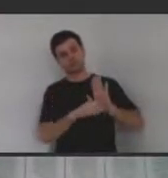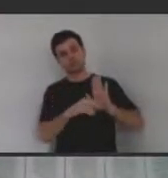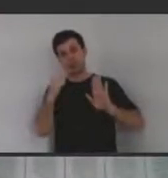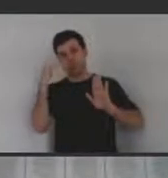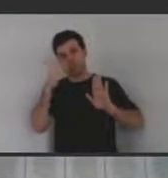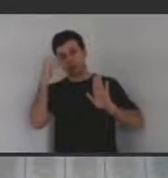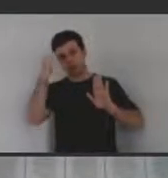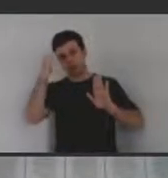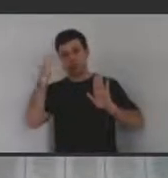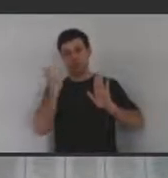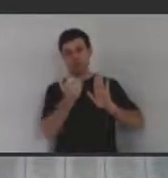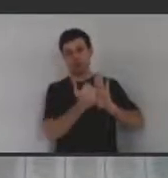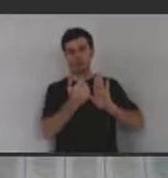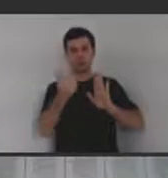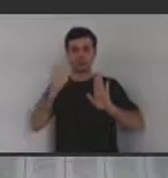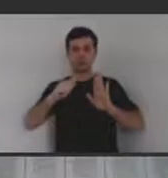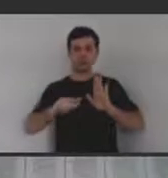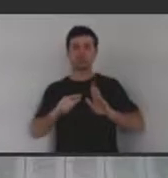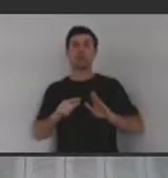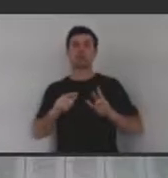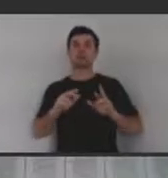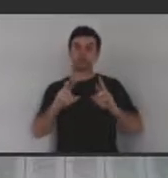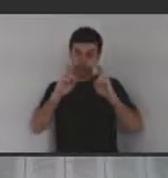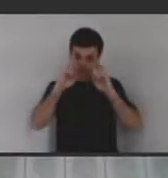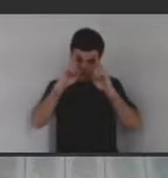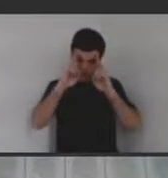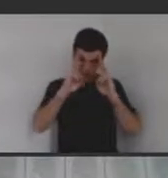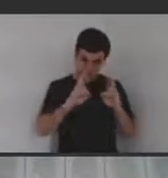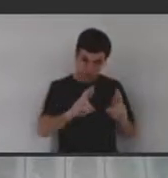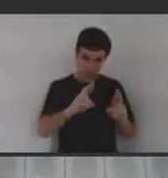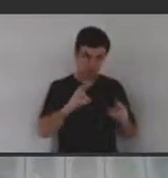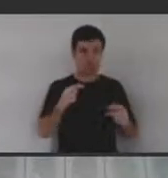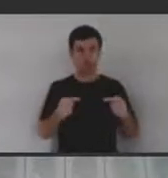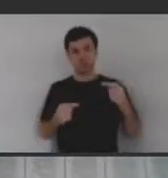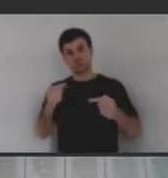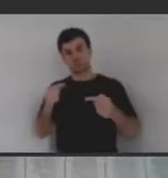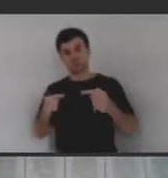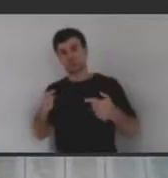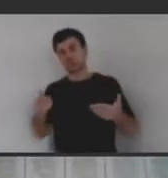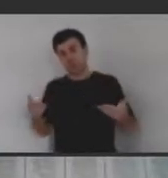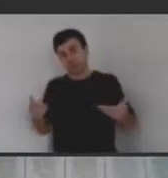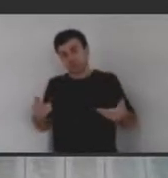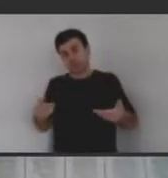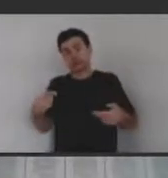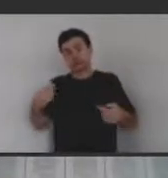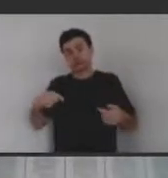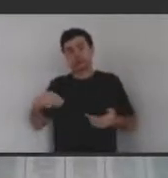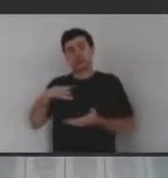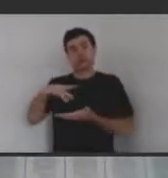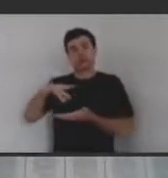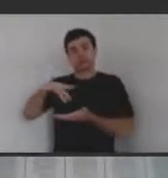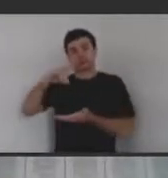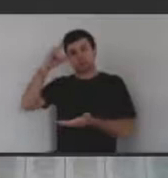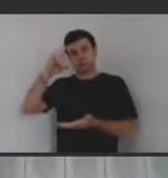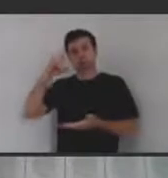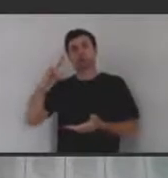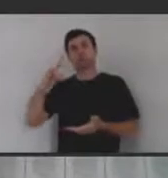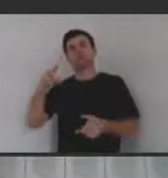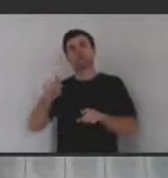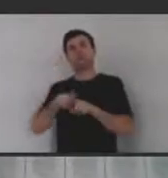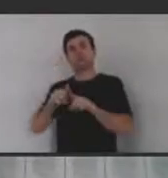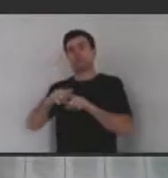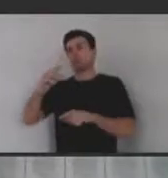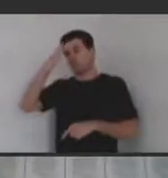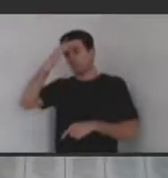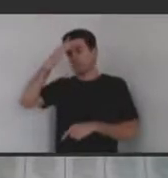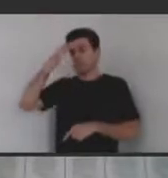possamos respeitar a disputa de uma forma que respeite o Estado Democrático de Direito e também os eleitores, com uma